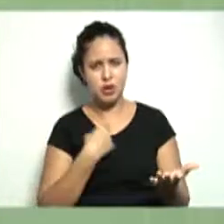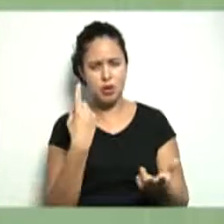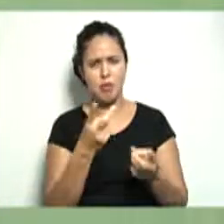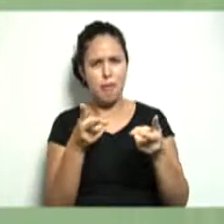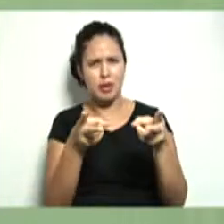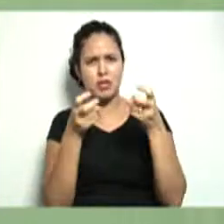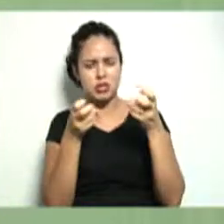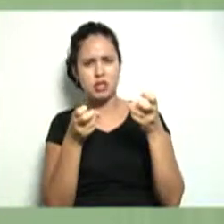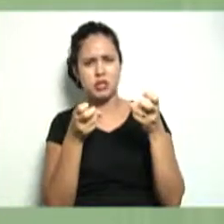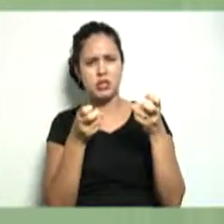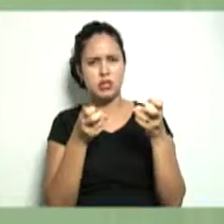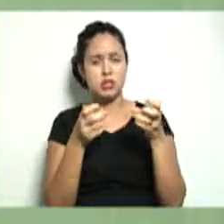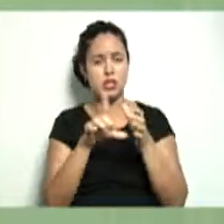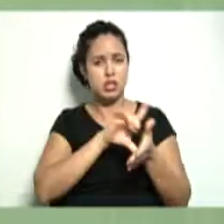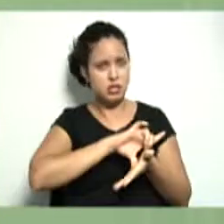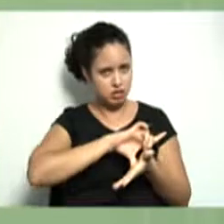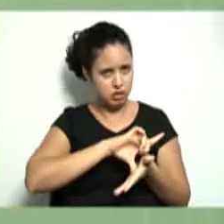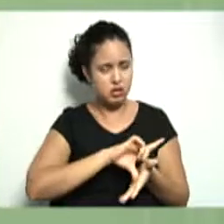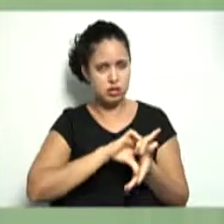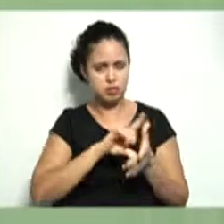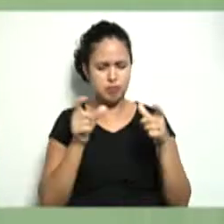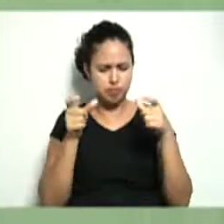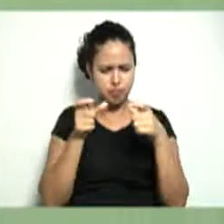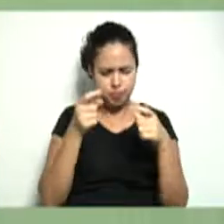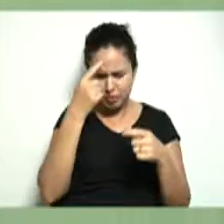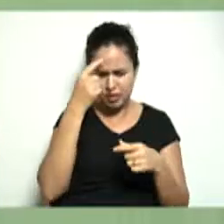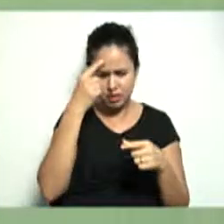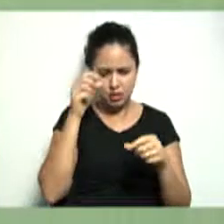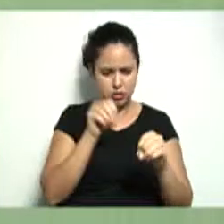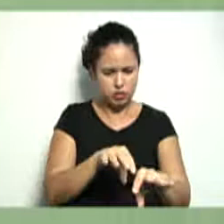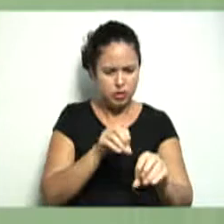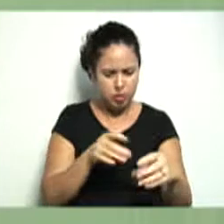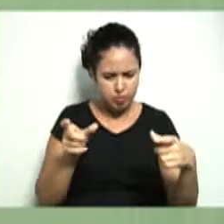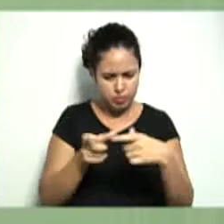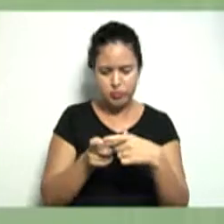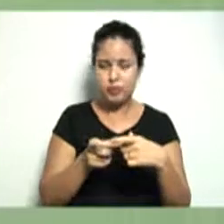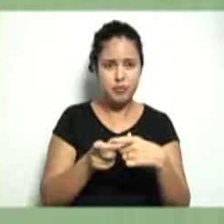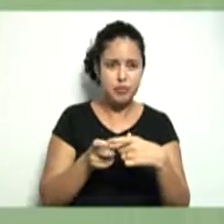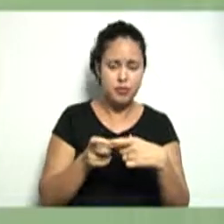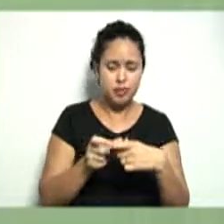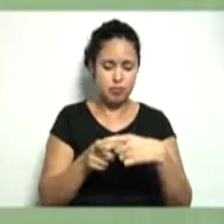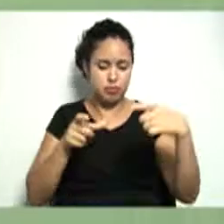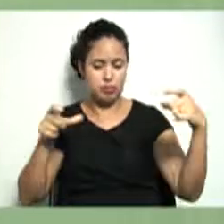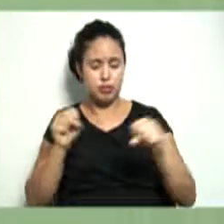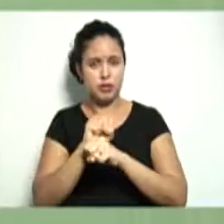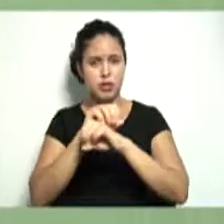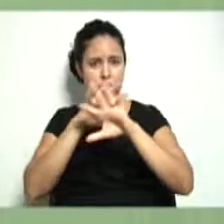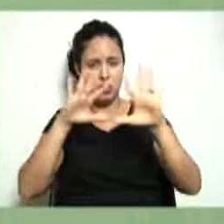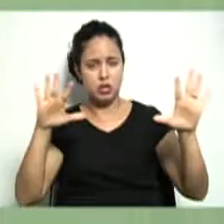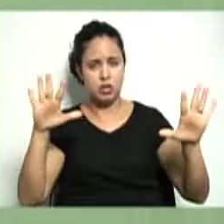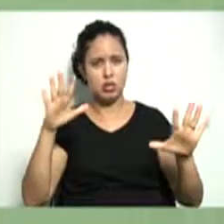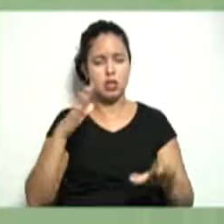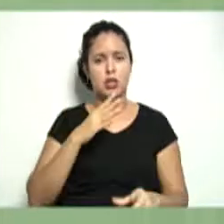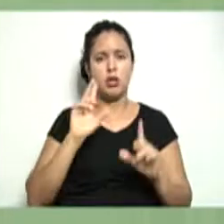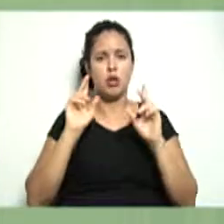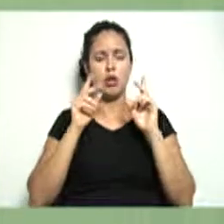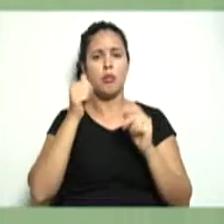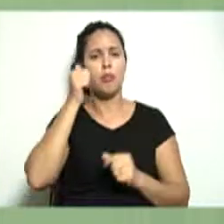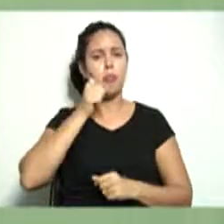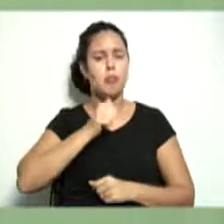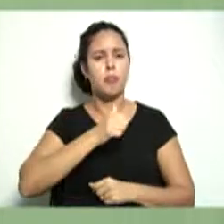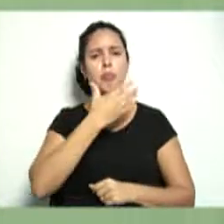percebia antes dessa aula. O homem aprende a trabalhar ao